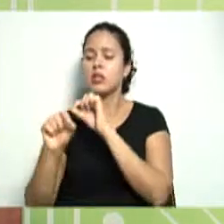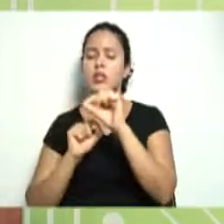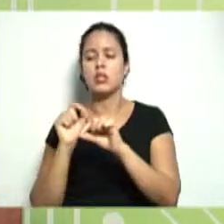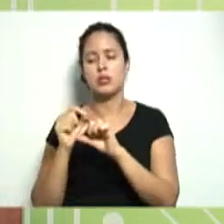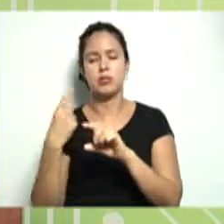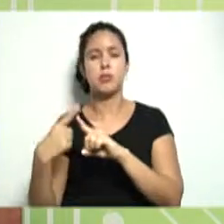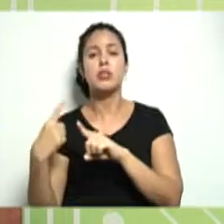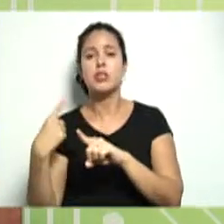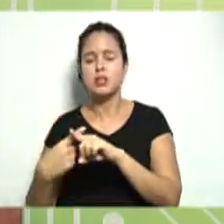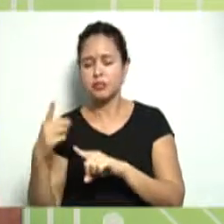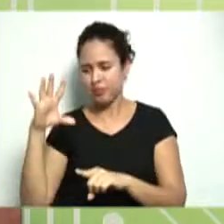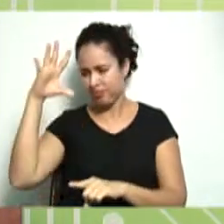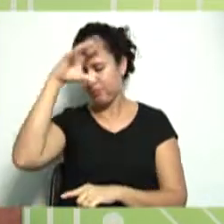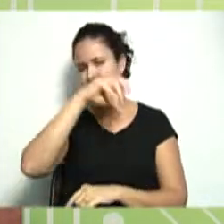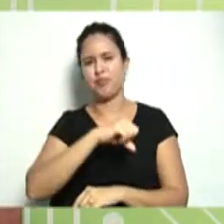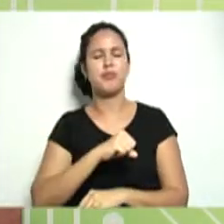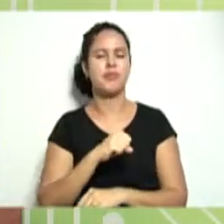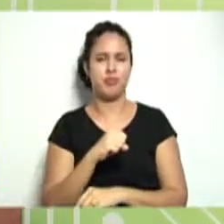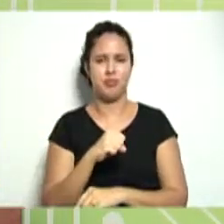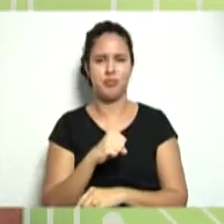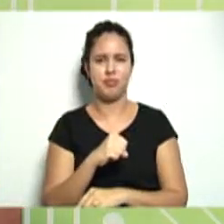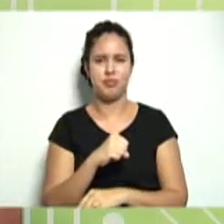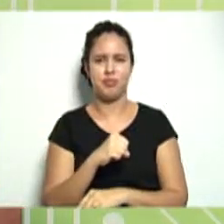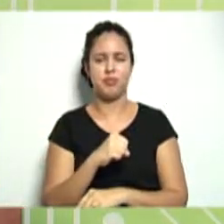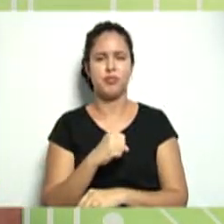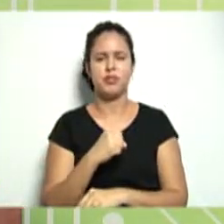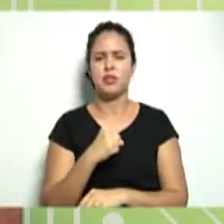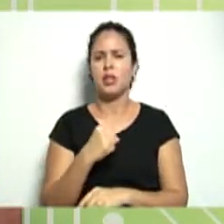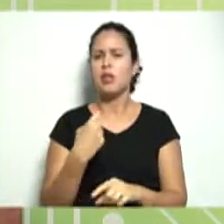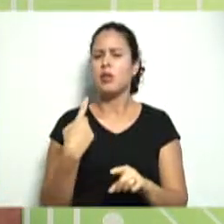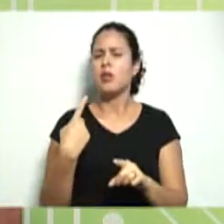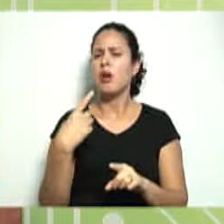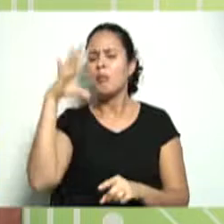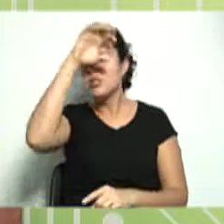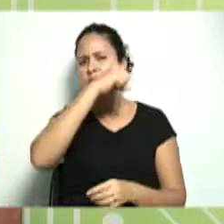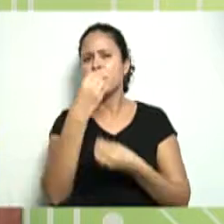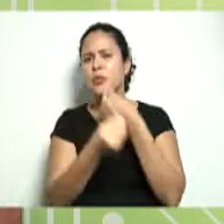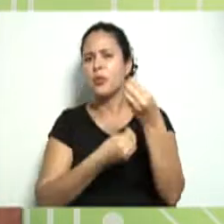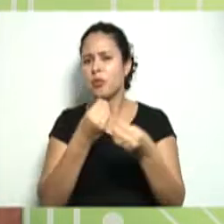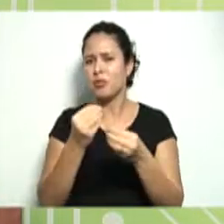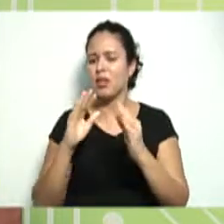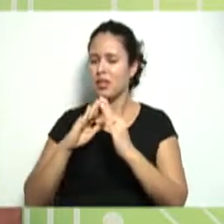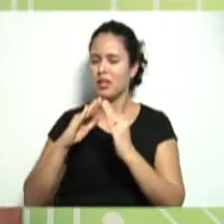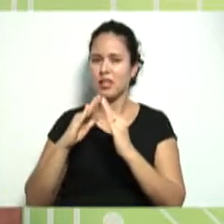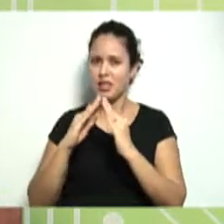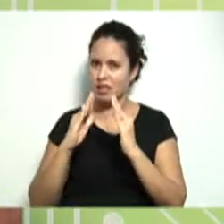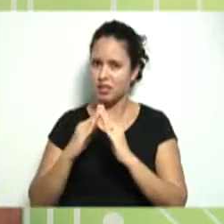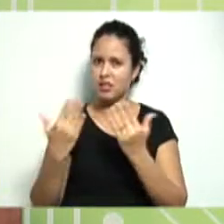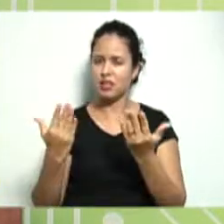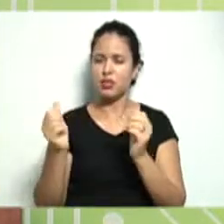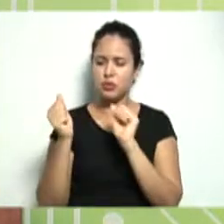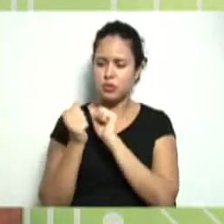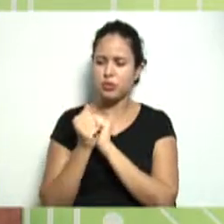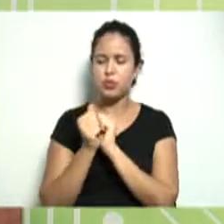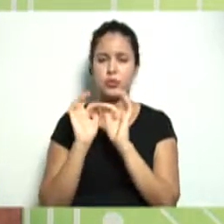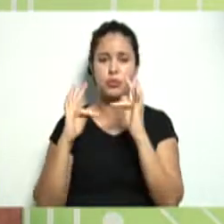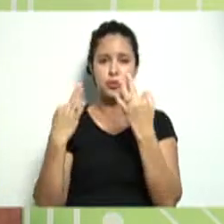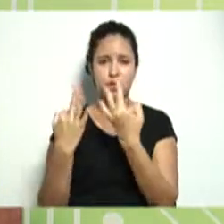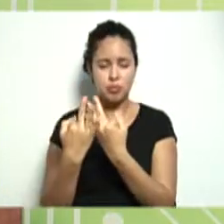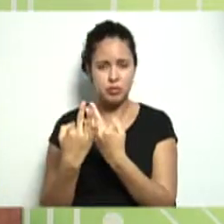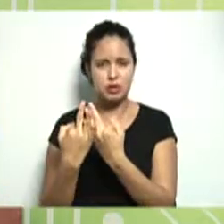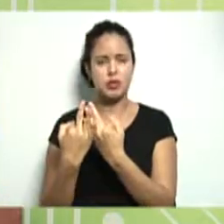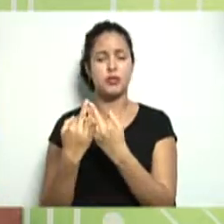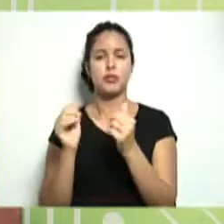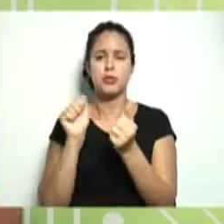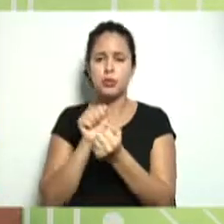ela aprendeu isso na vivência dela de ser humano, junto com os seus pais, os seus tios, a sua